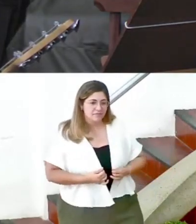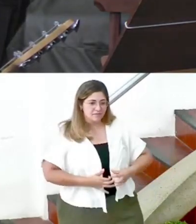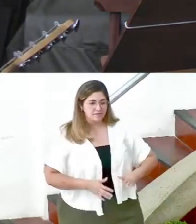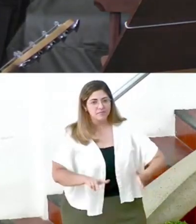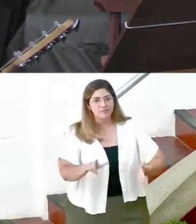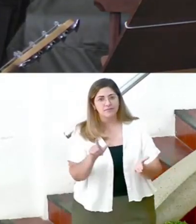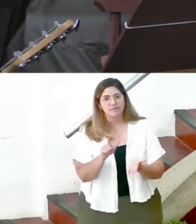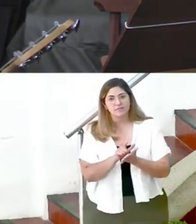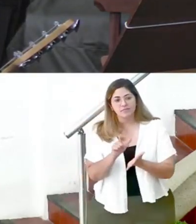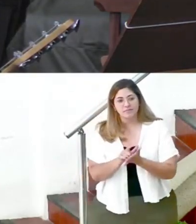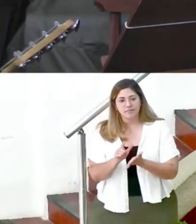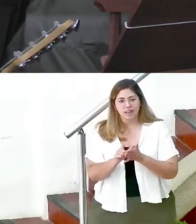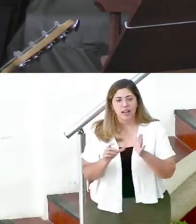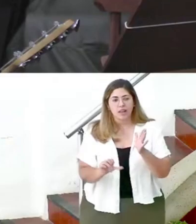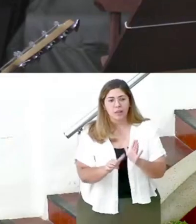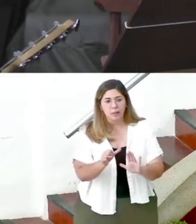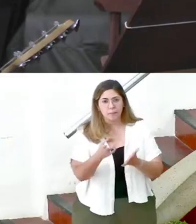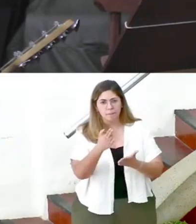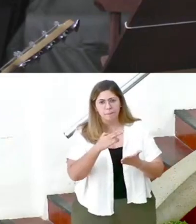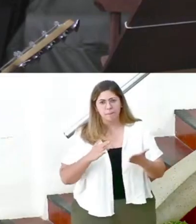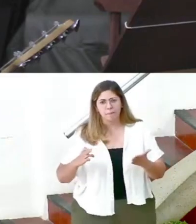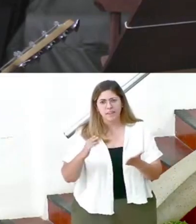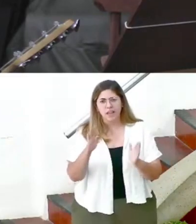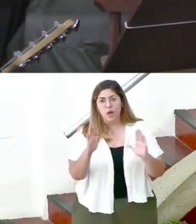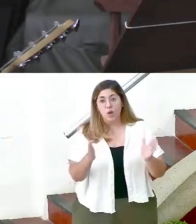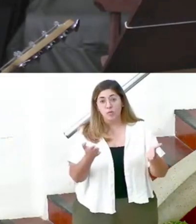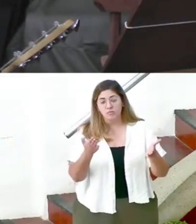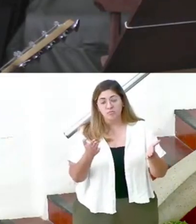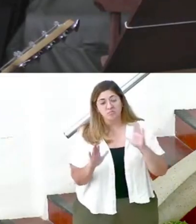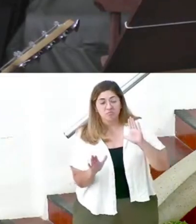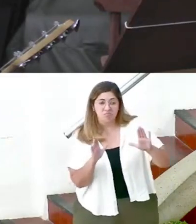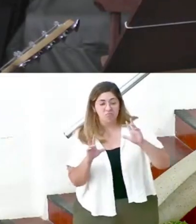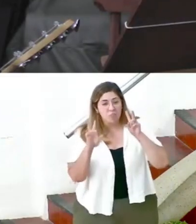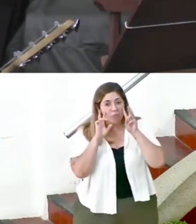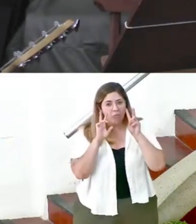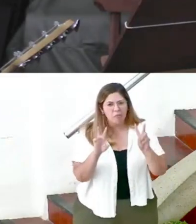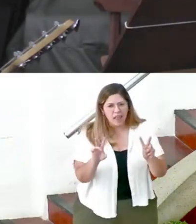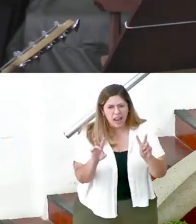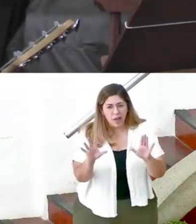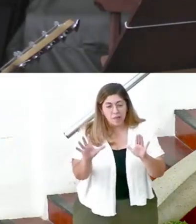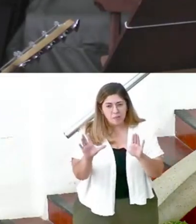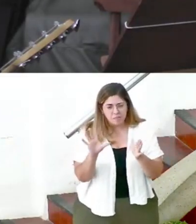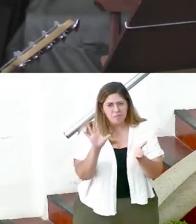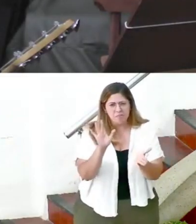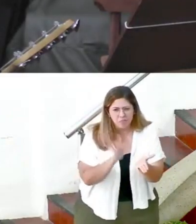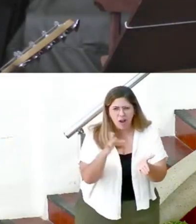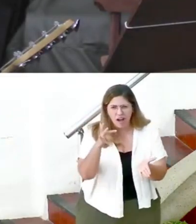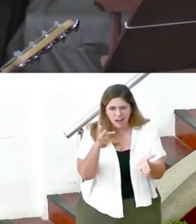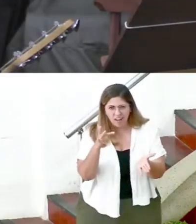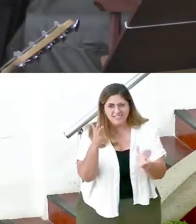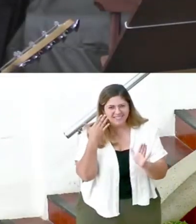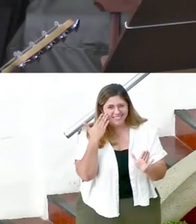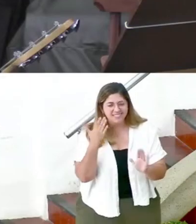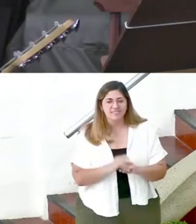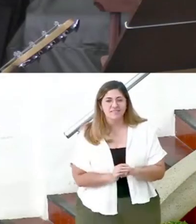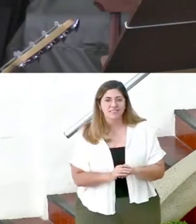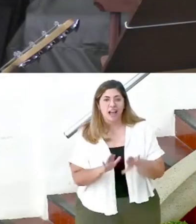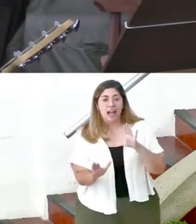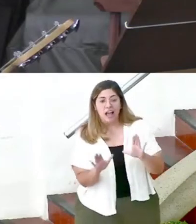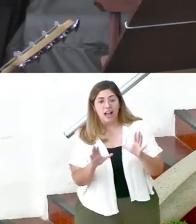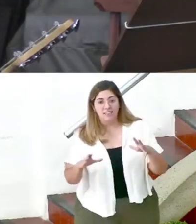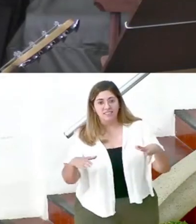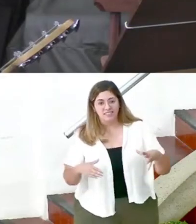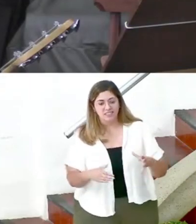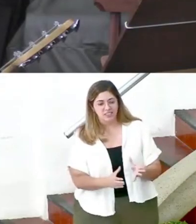é uma coisa que vocês dificilmente verão fisicamente assim. É um vaso com uma Bíblia